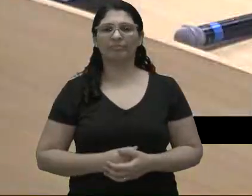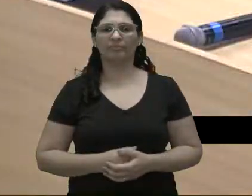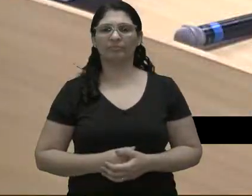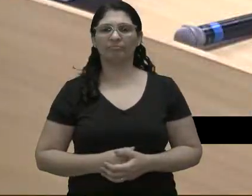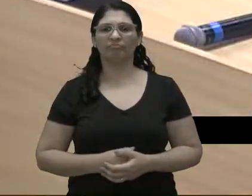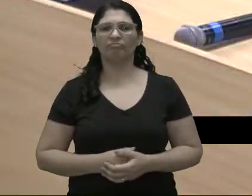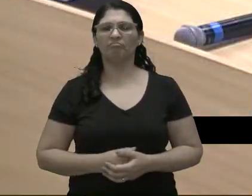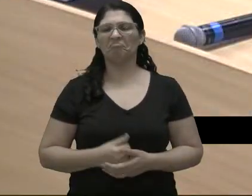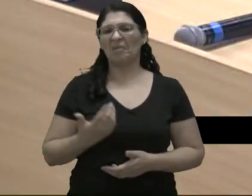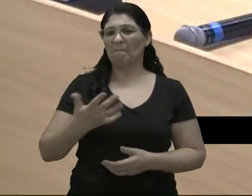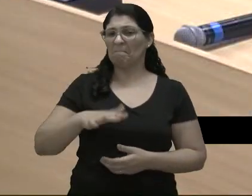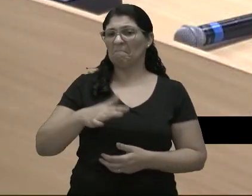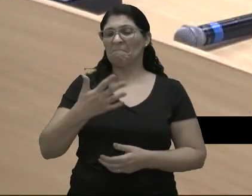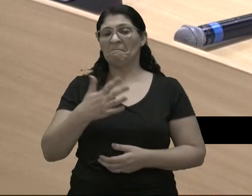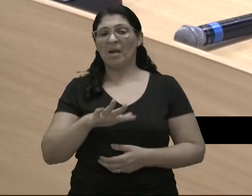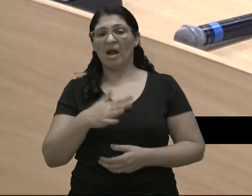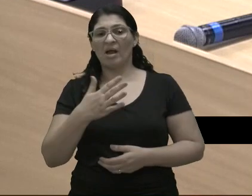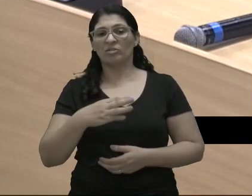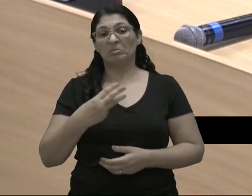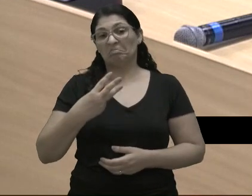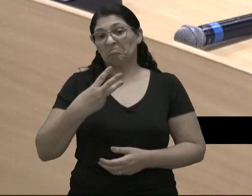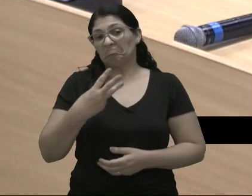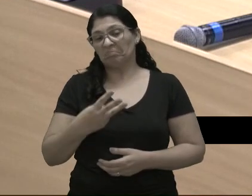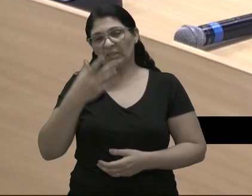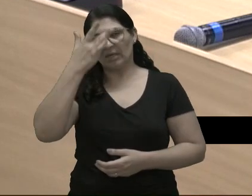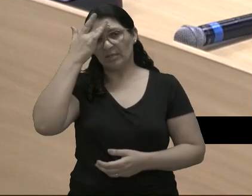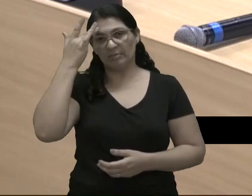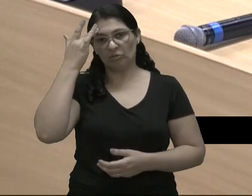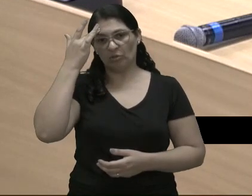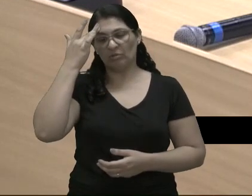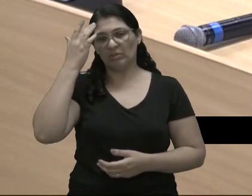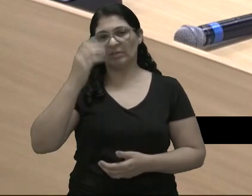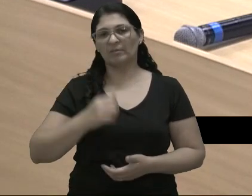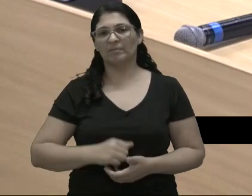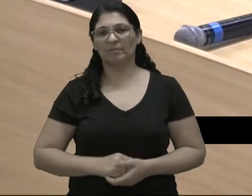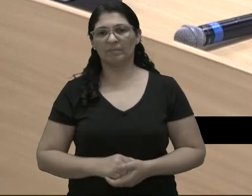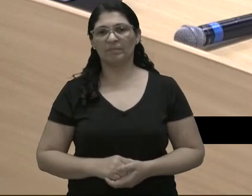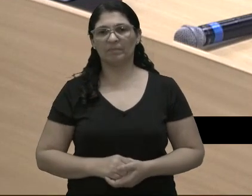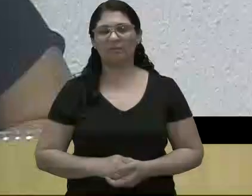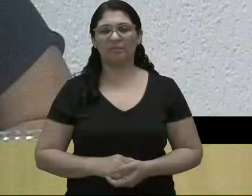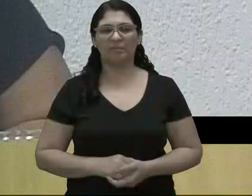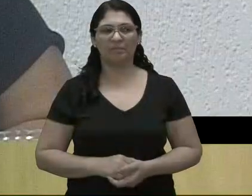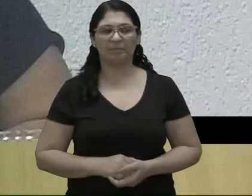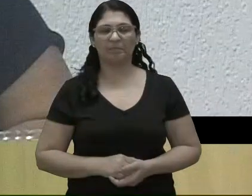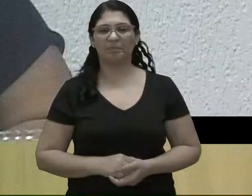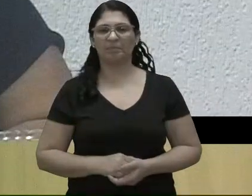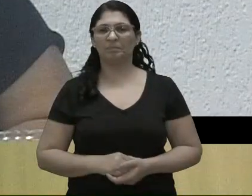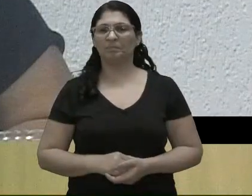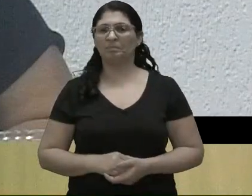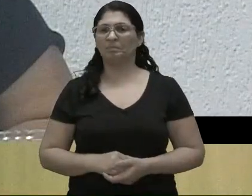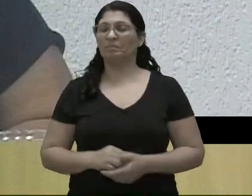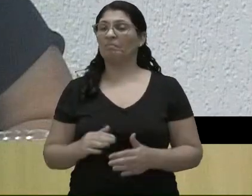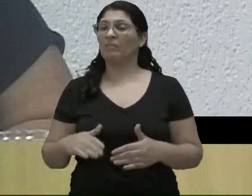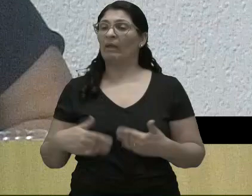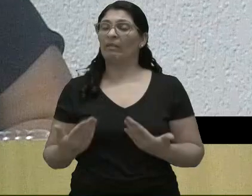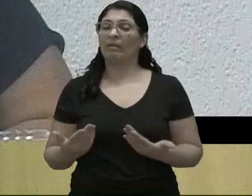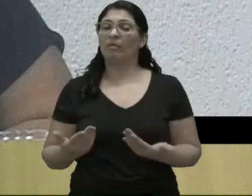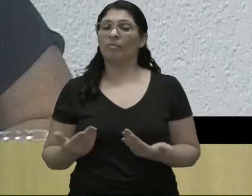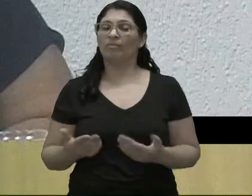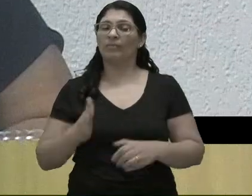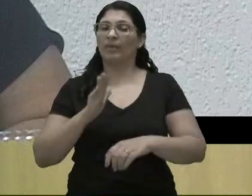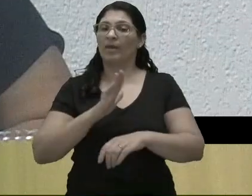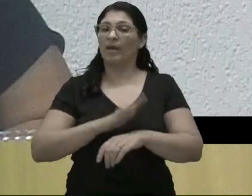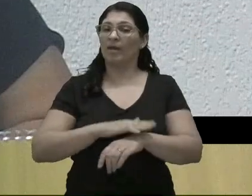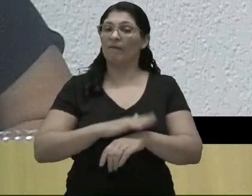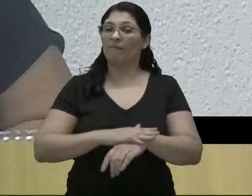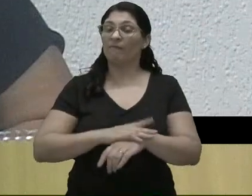Olha, era mais ou menos em torno de 3. 3 pessoas. E aí é feito, então,